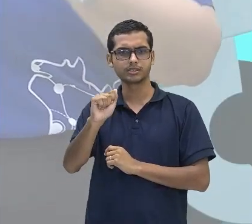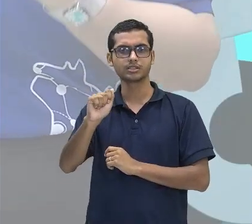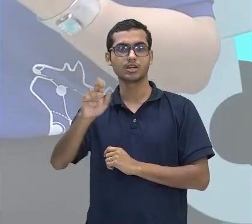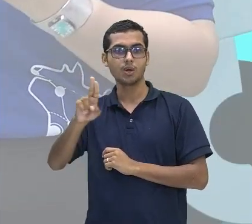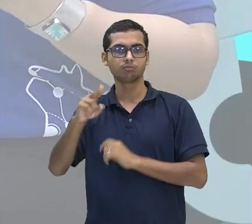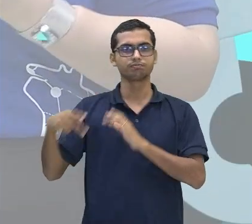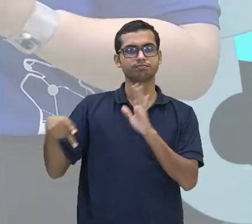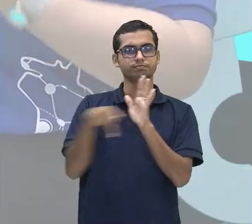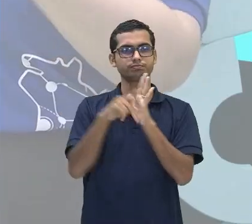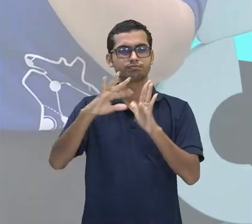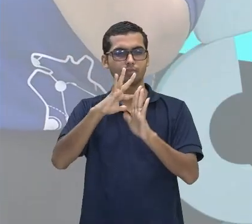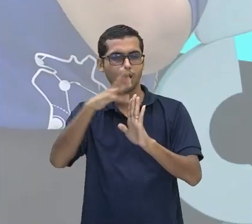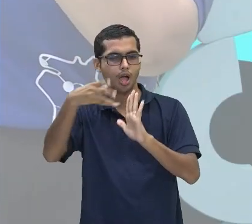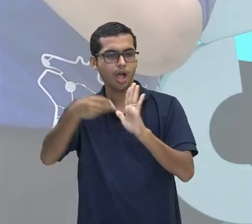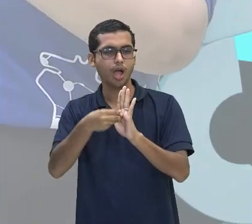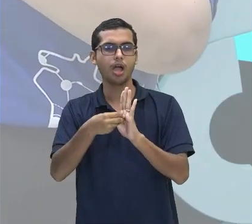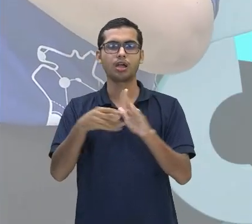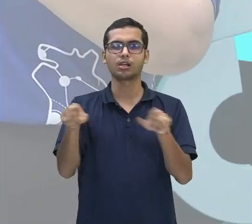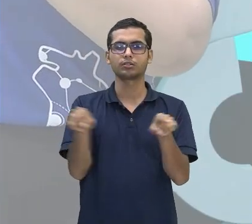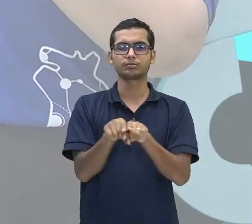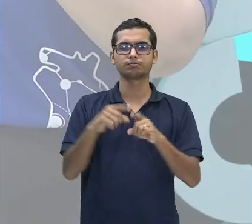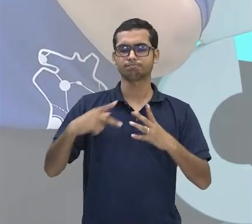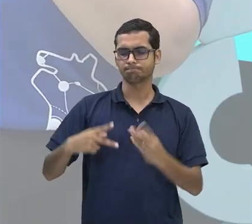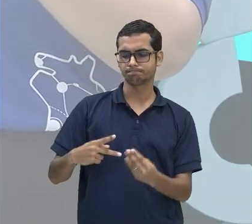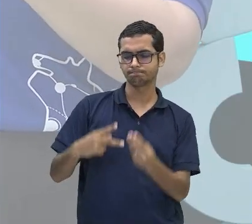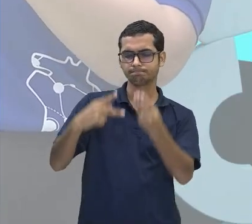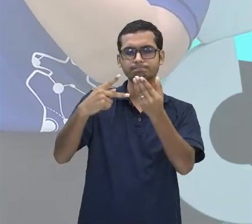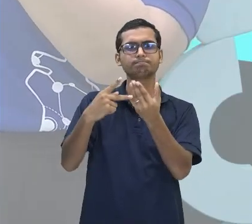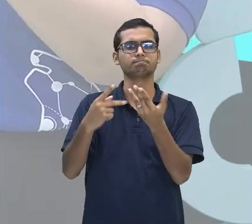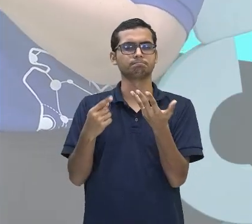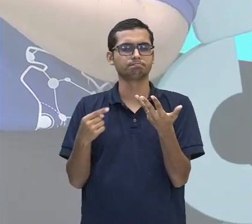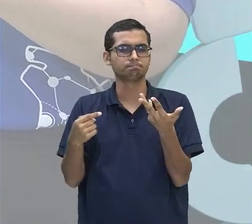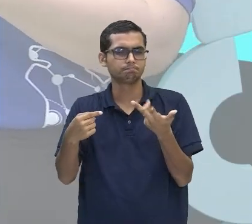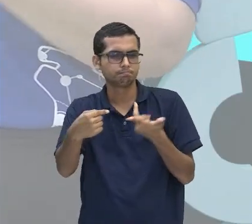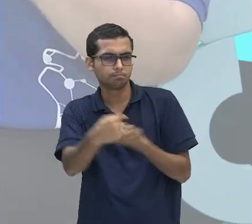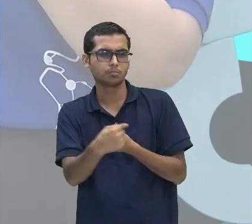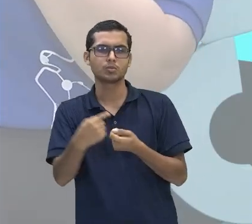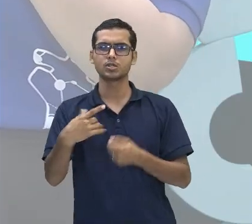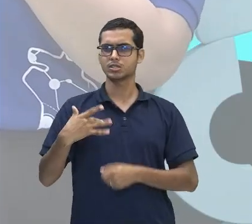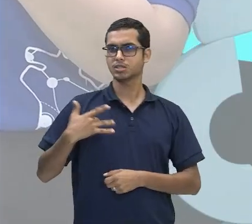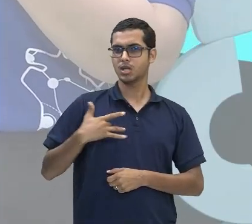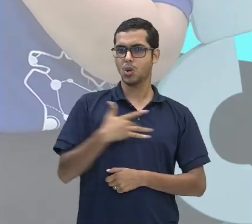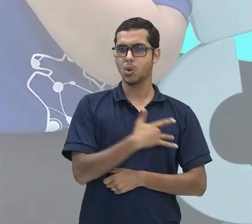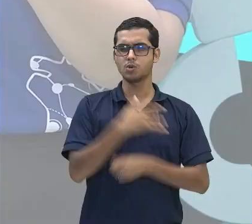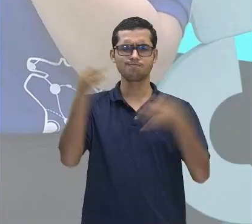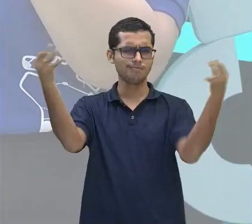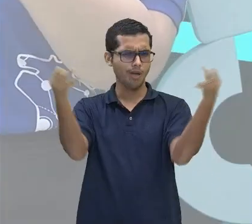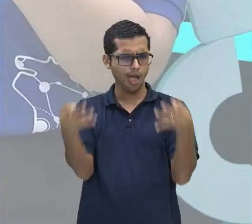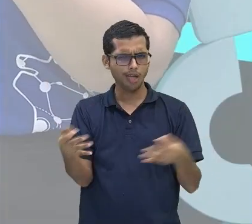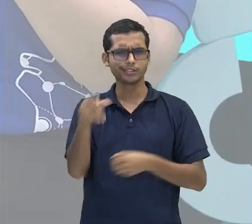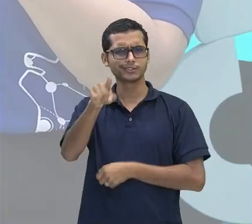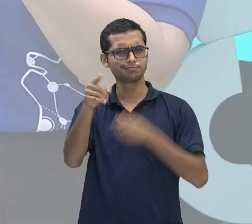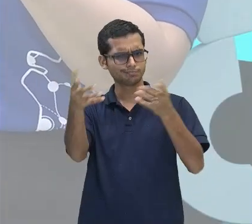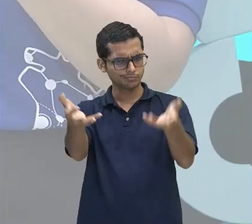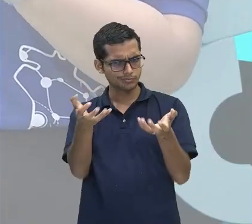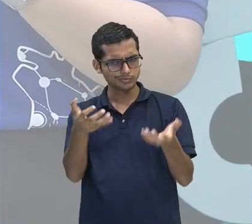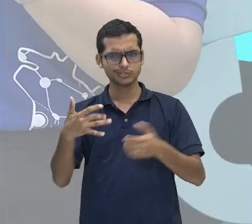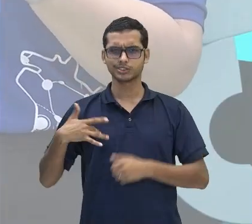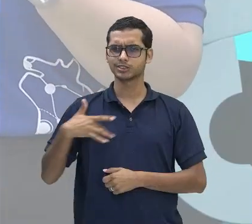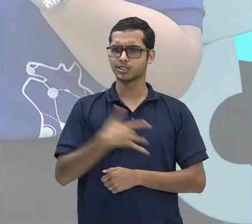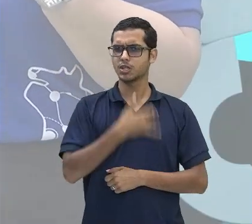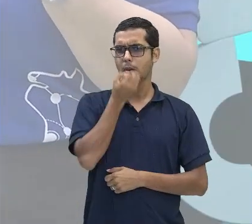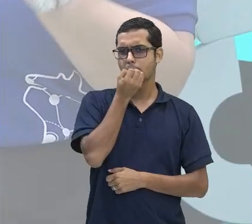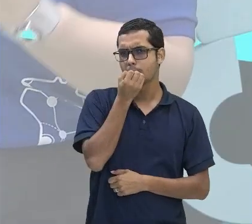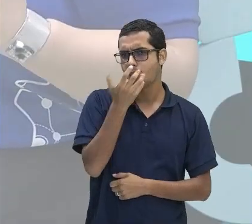perfeito para a saúde. Então percebam aí que ele vai buscar essa questão assim da saúde. Olha, você quer ter boa saúde,